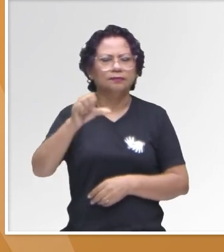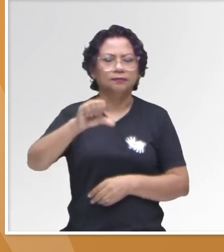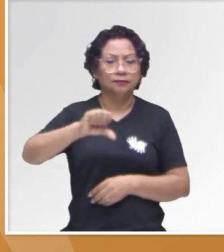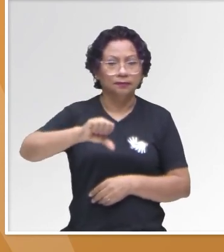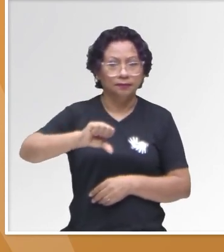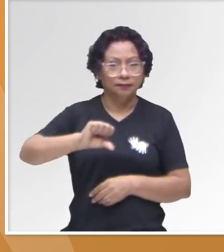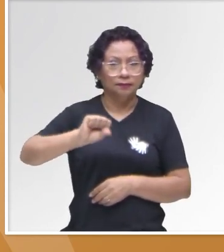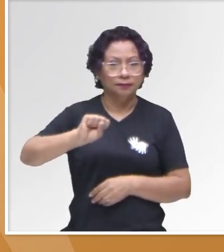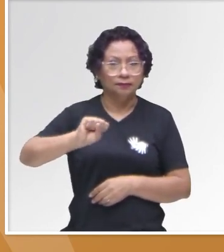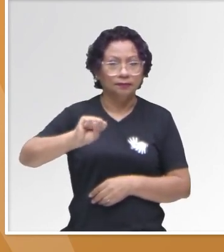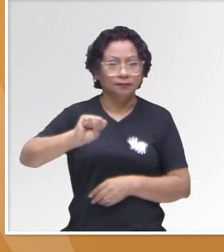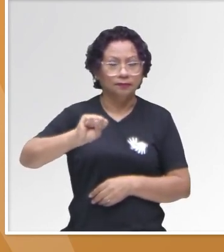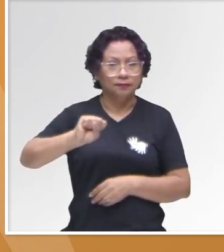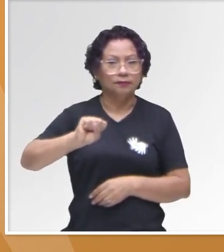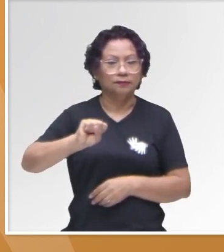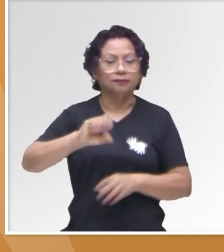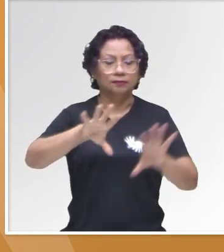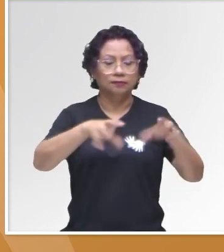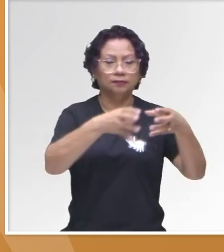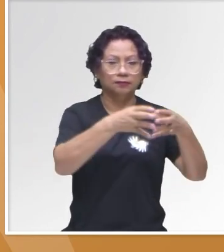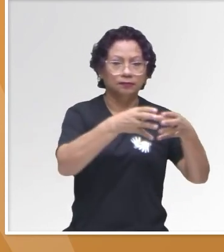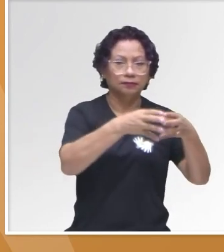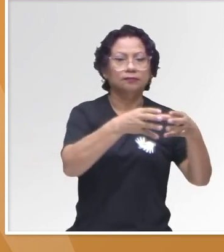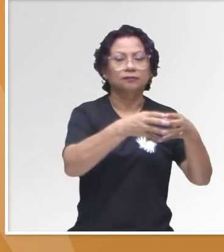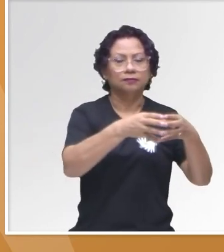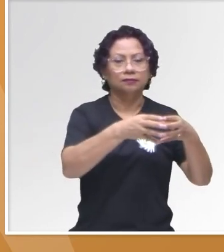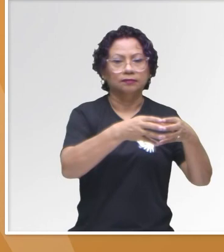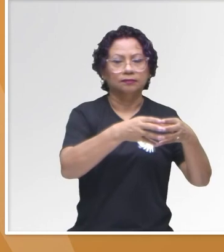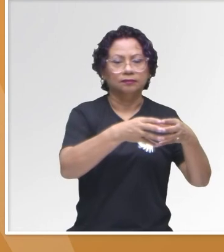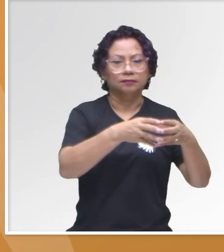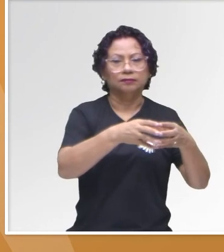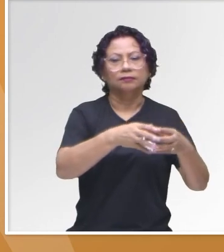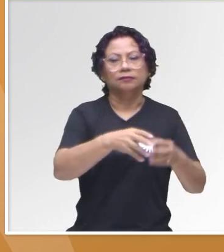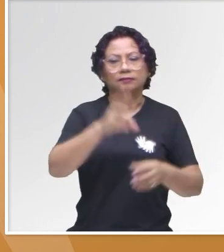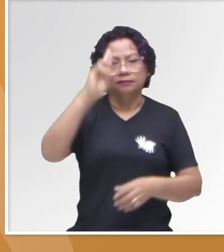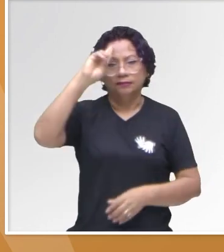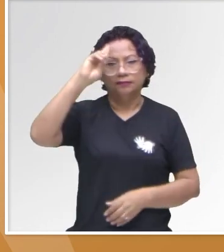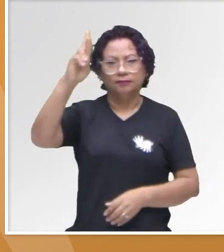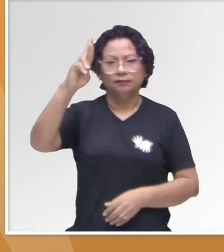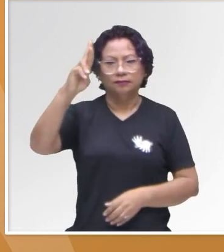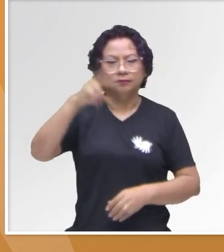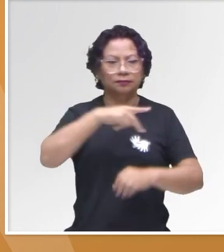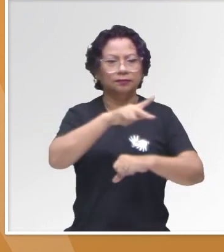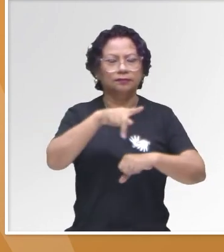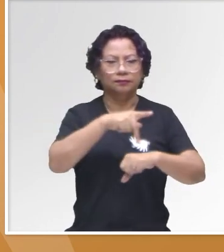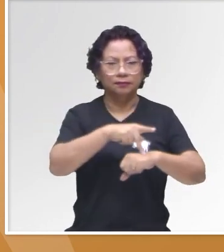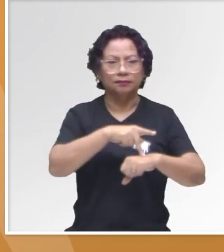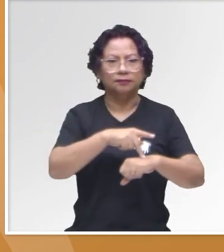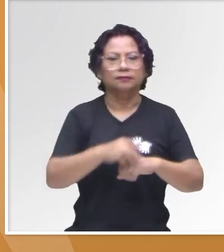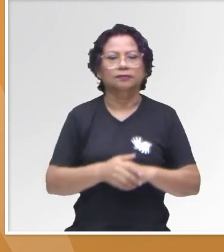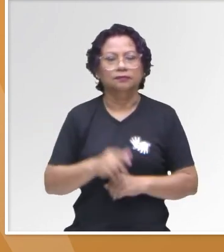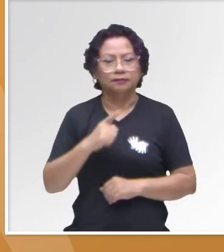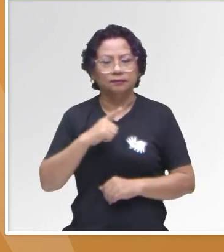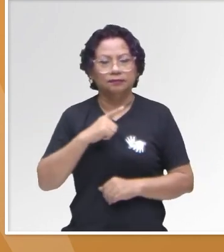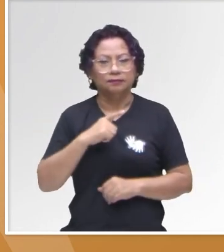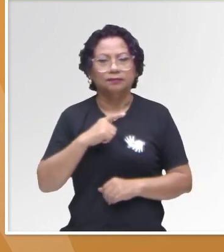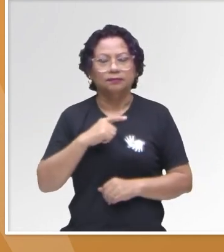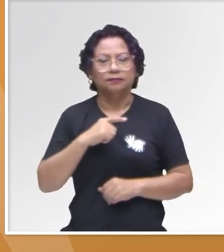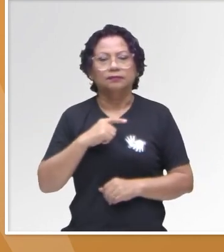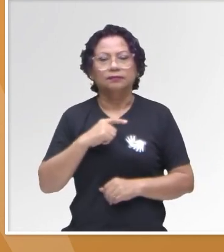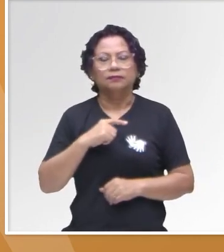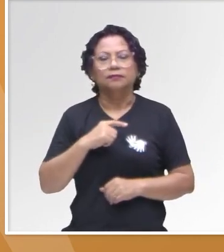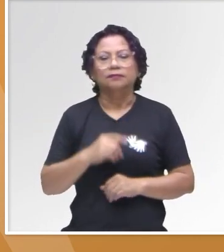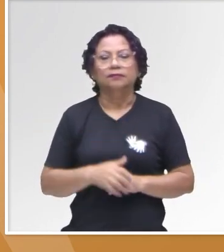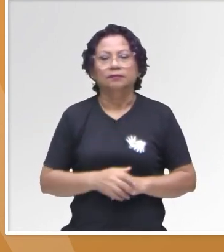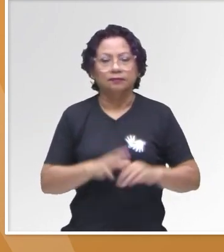reuniram, a gente tem aí o representante de cada uma dessas nações, né, eles se reuniram em Joanesburgo, na África do Sul, e eles